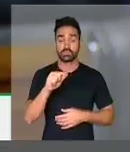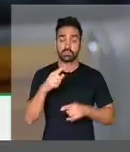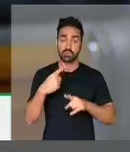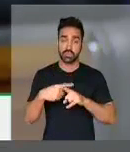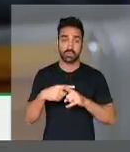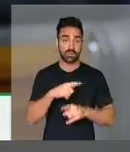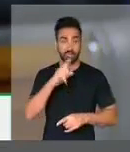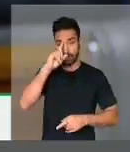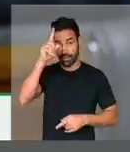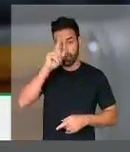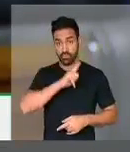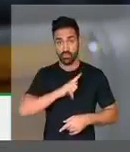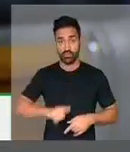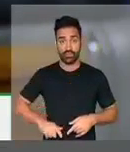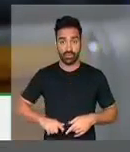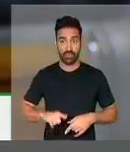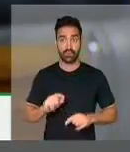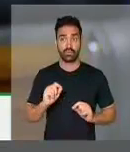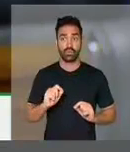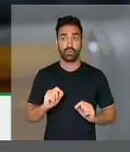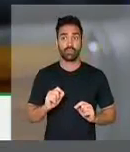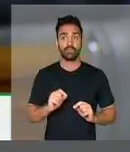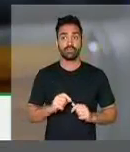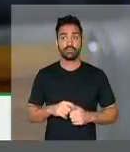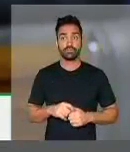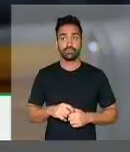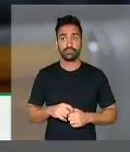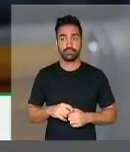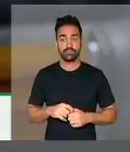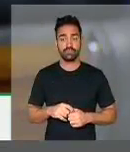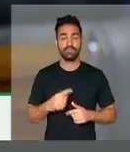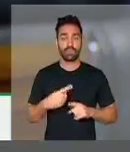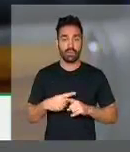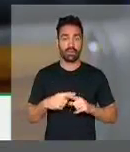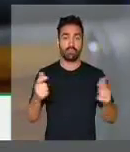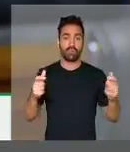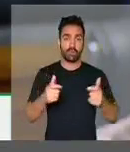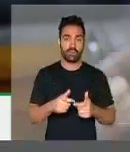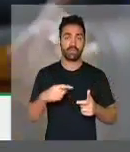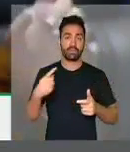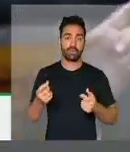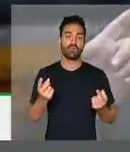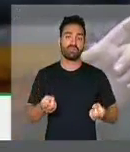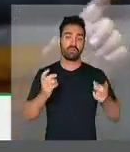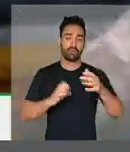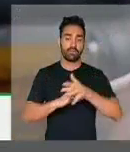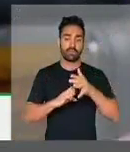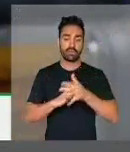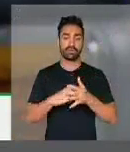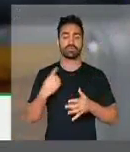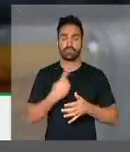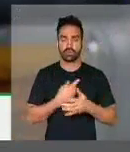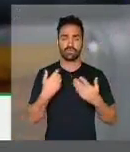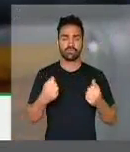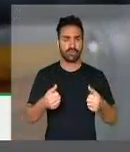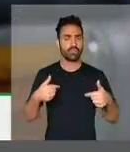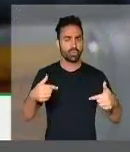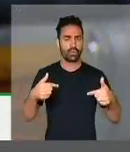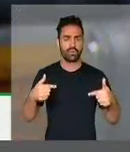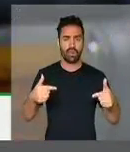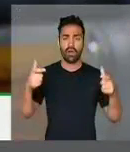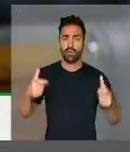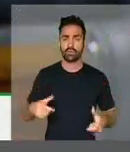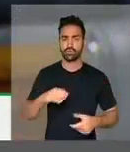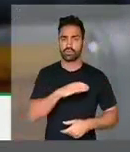governo em tocar um desmonte para privatização. Nós vamos continuar brigando na comissão